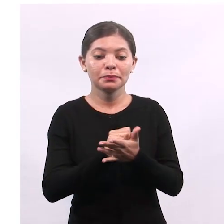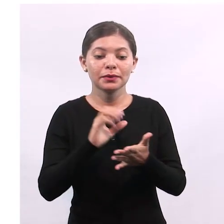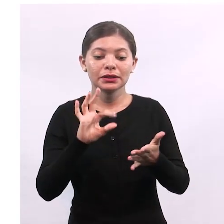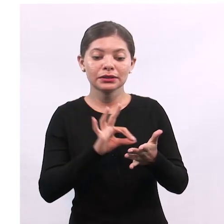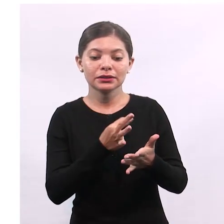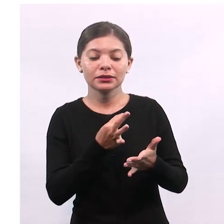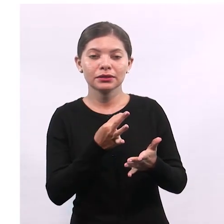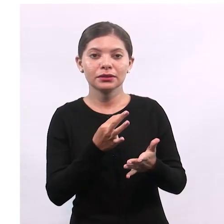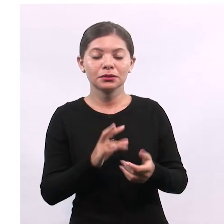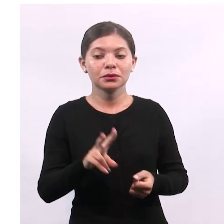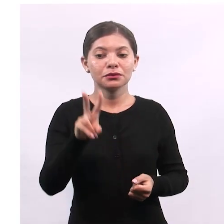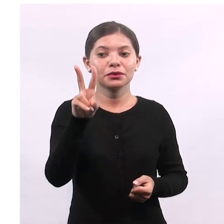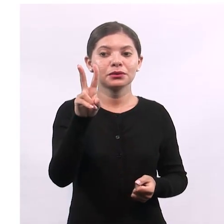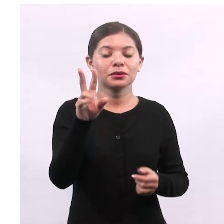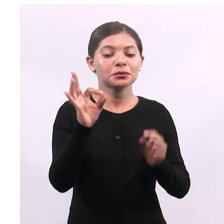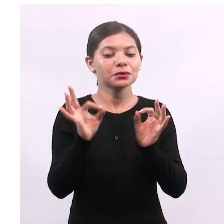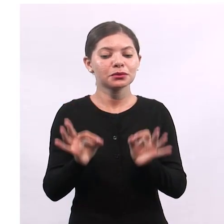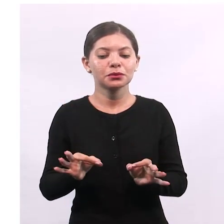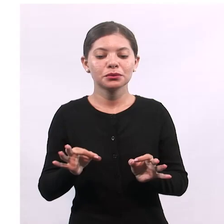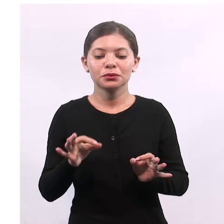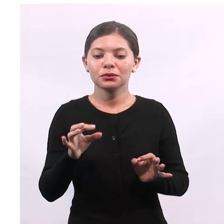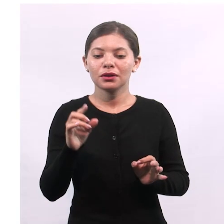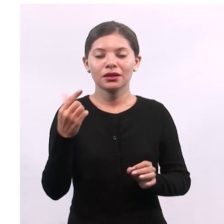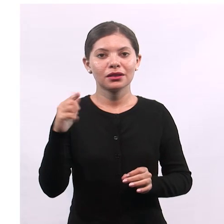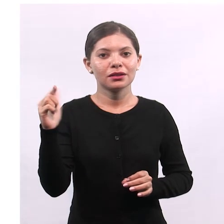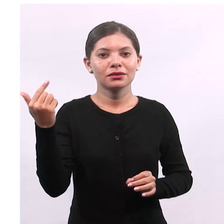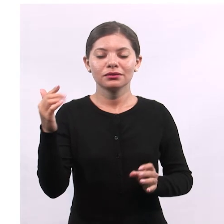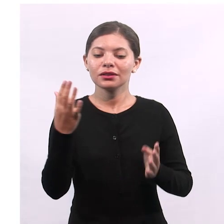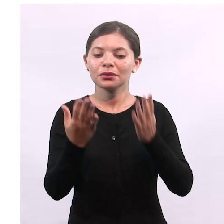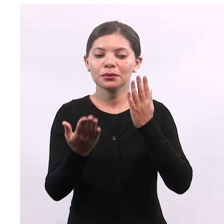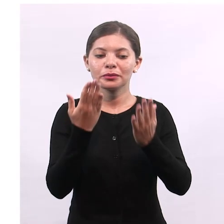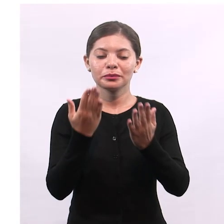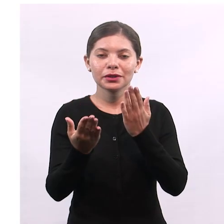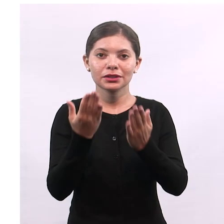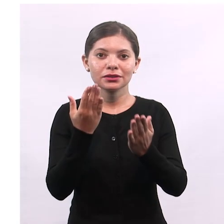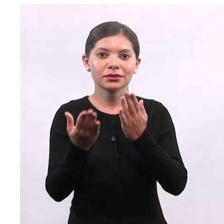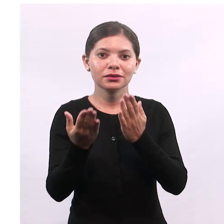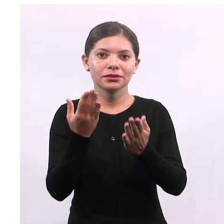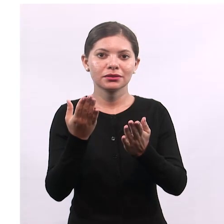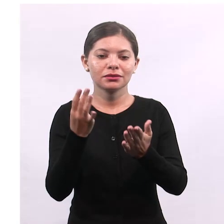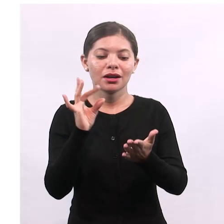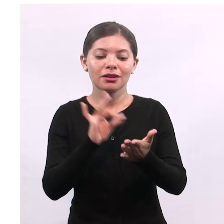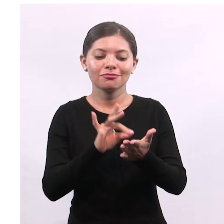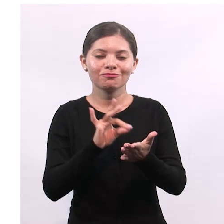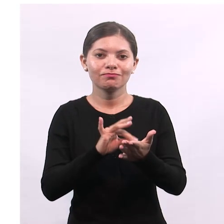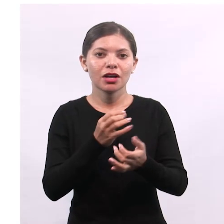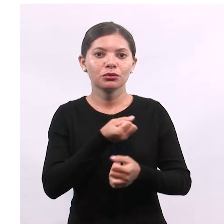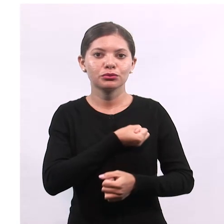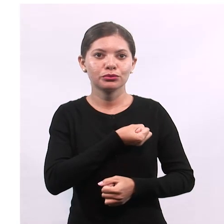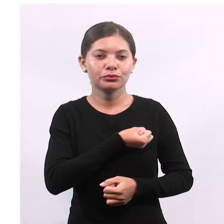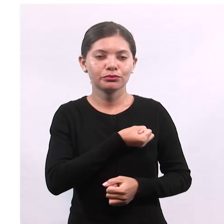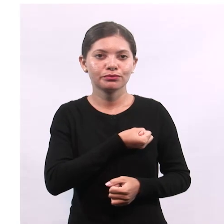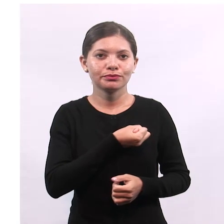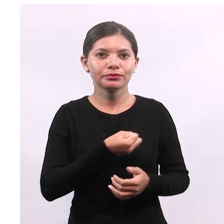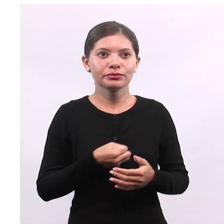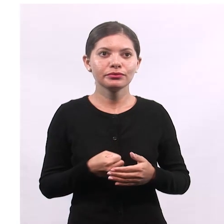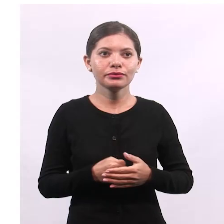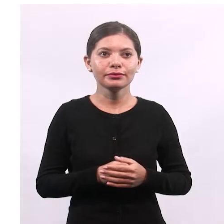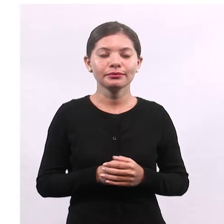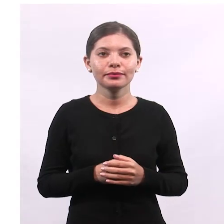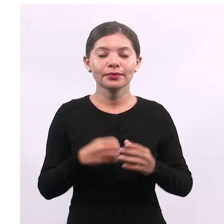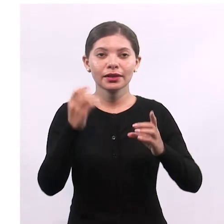eu não tô fazendo comparação nenhuma é o número real de matrícula já os dados relativos por exemplo